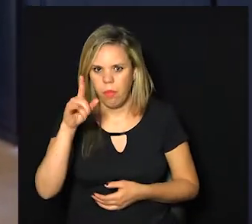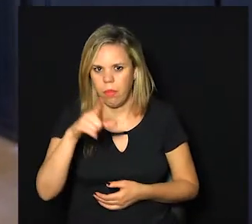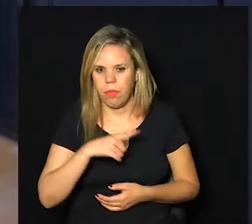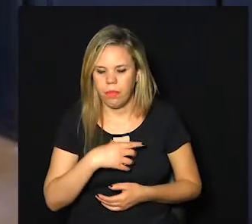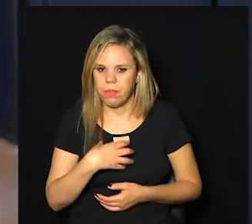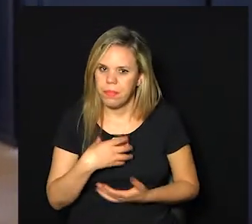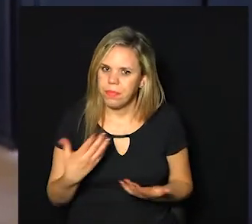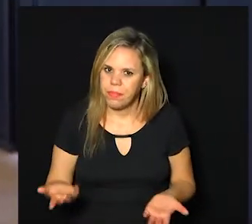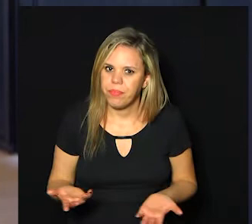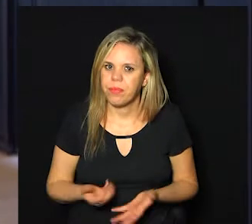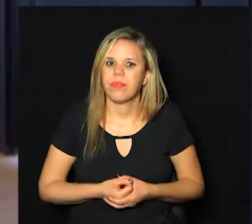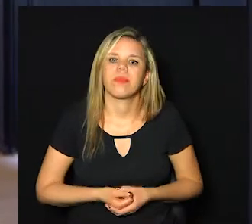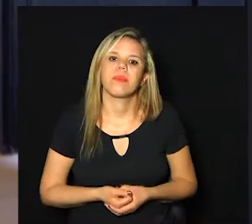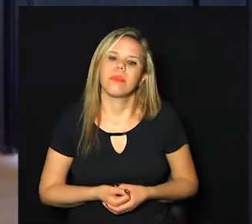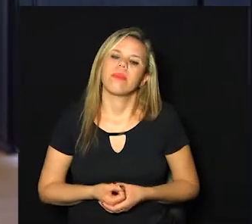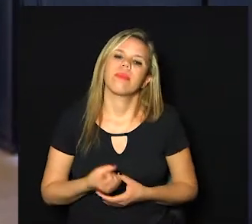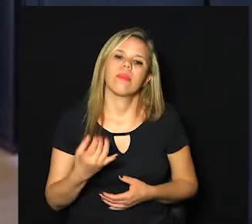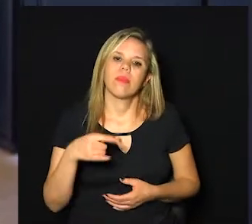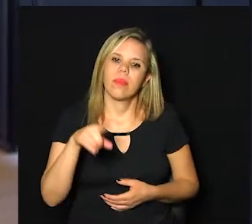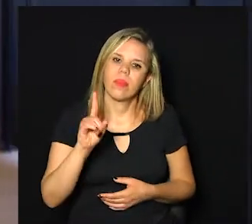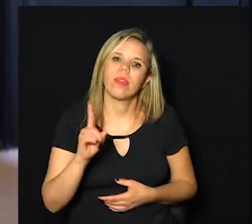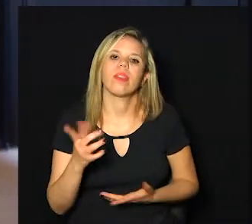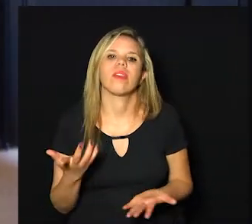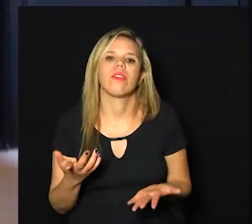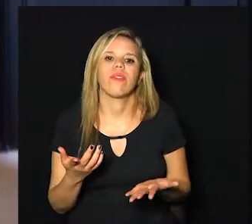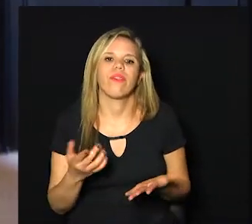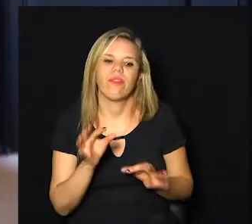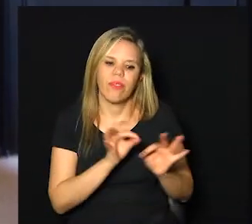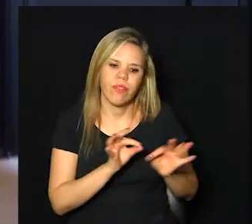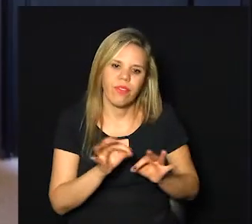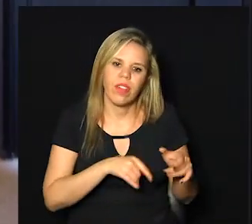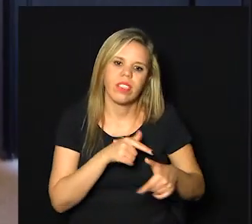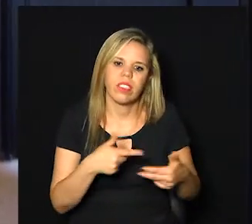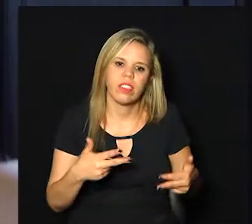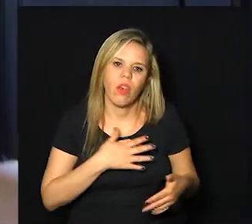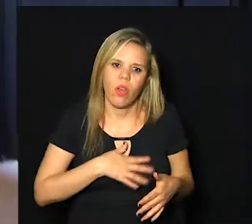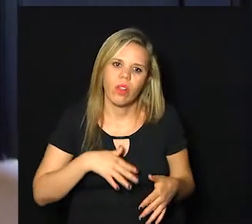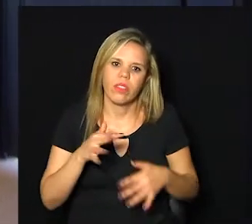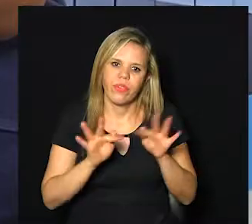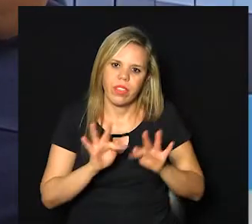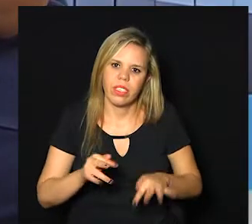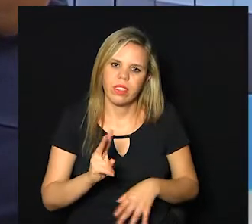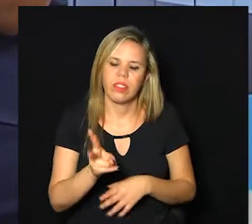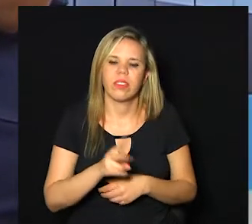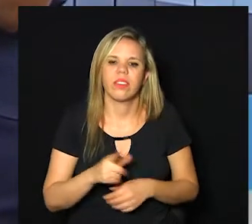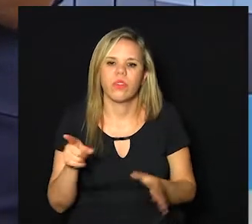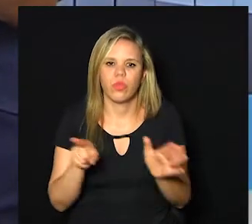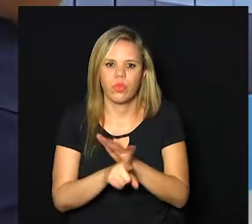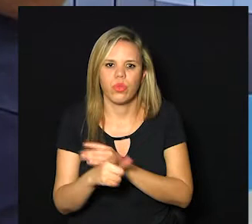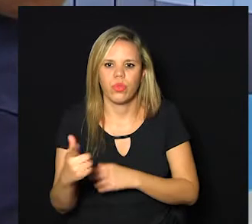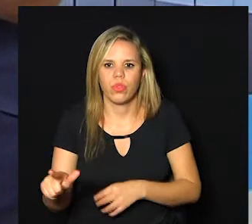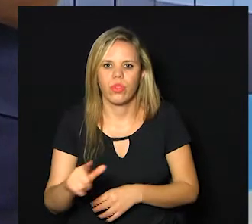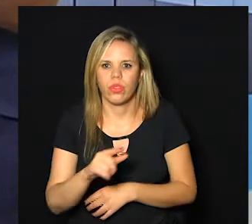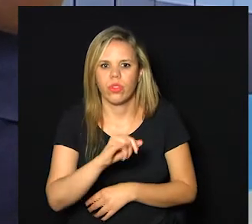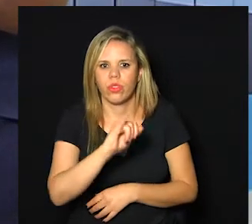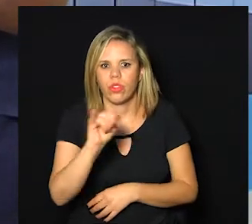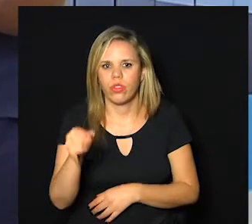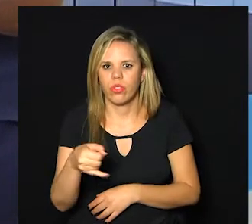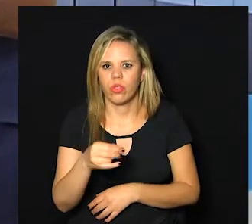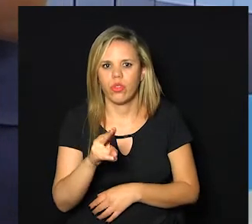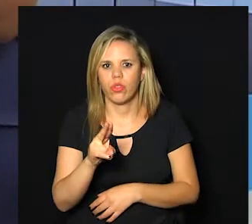se satisfaz, quanto mais você faz aquilo que você gosta, maior tendência de você estar feliz. E tem mais uma pergunta da Juraci.